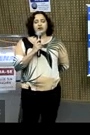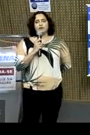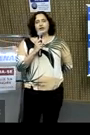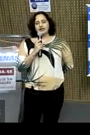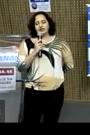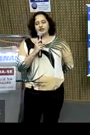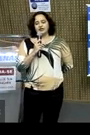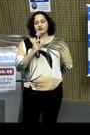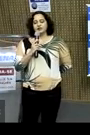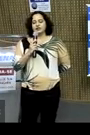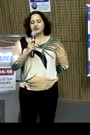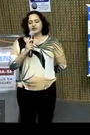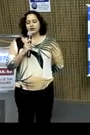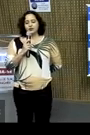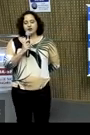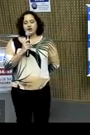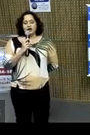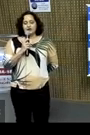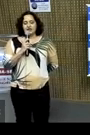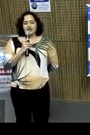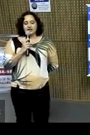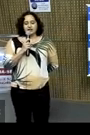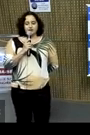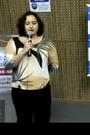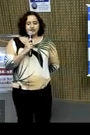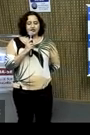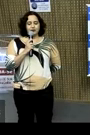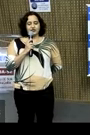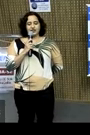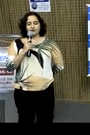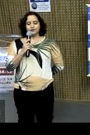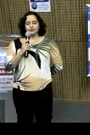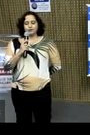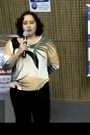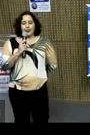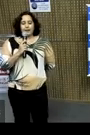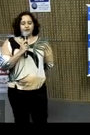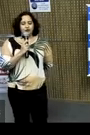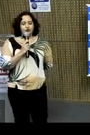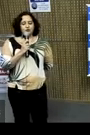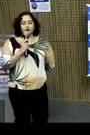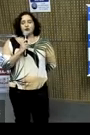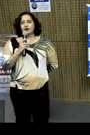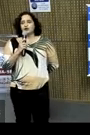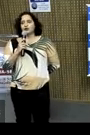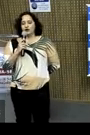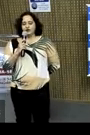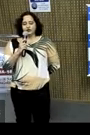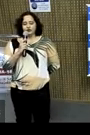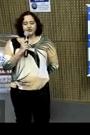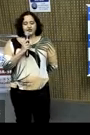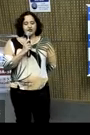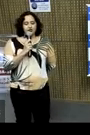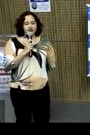45, pendentes 561, absenteísmo 6%. Nós somos um total de